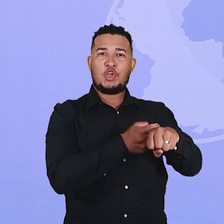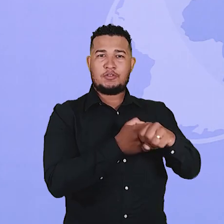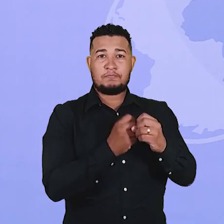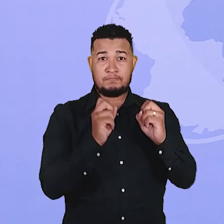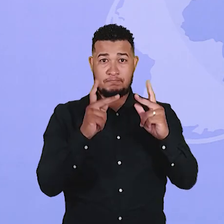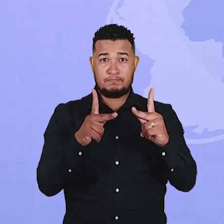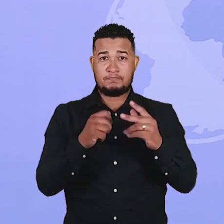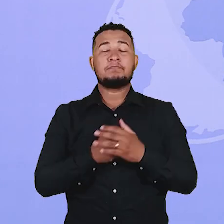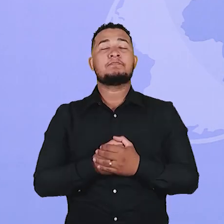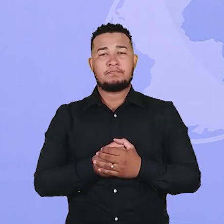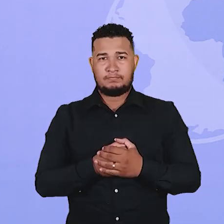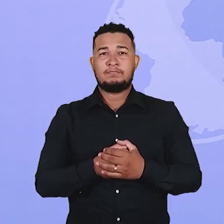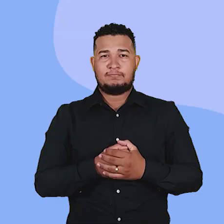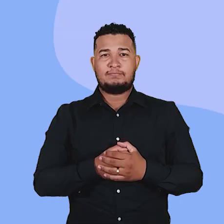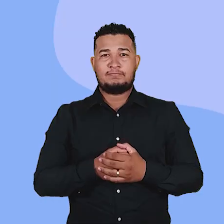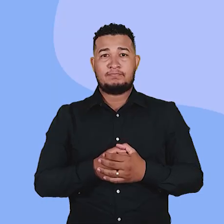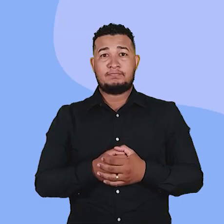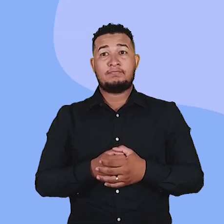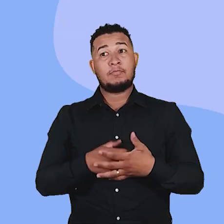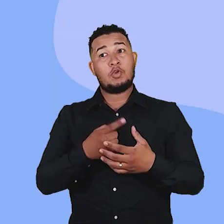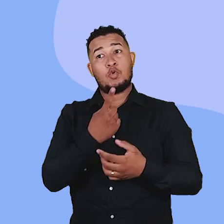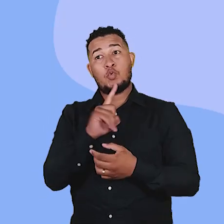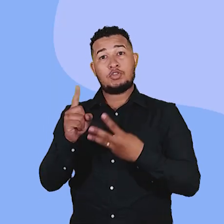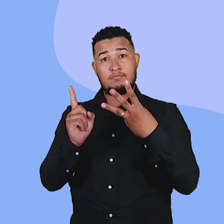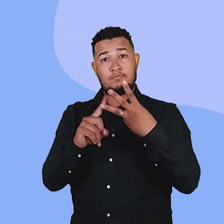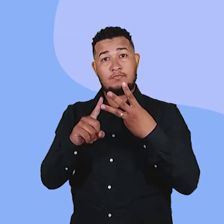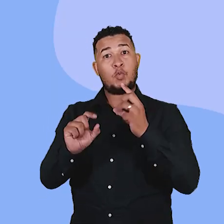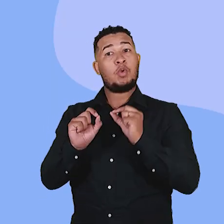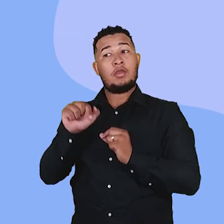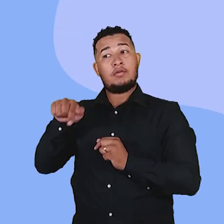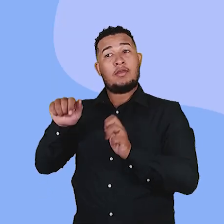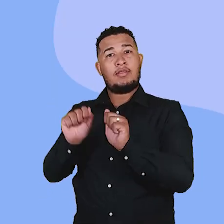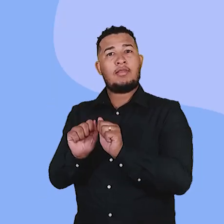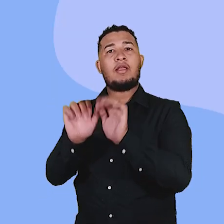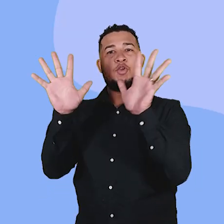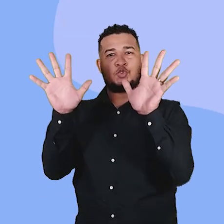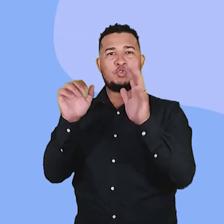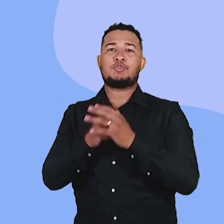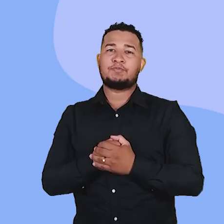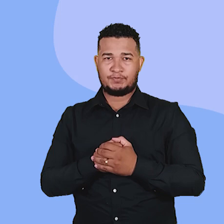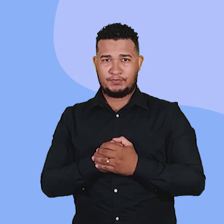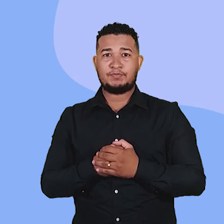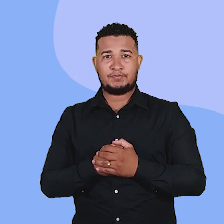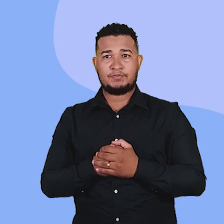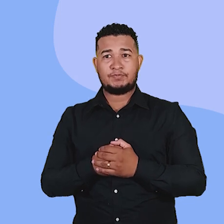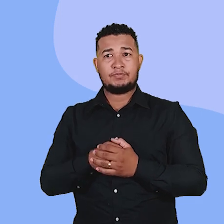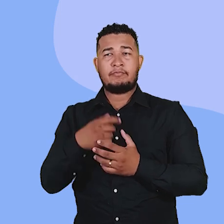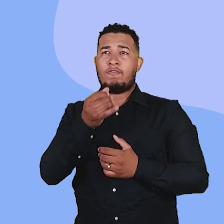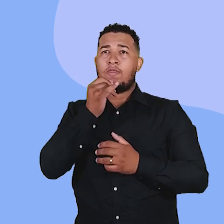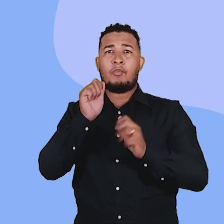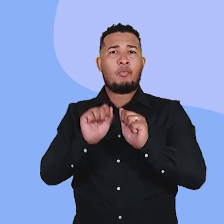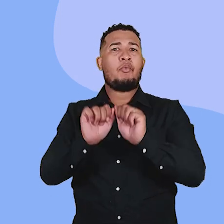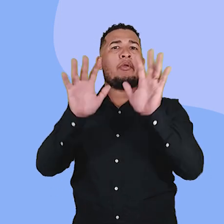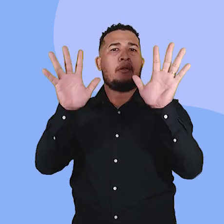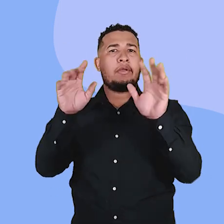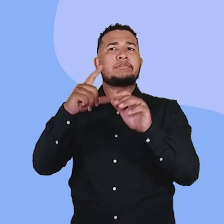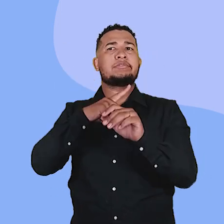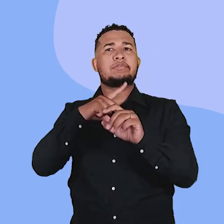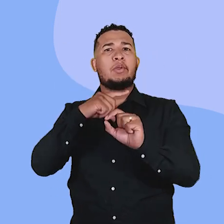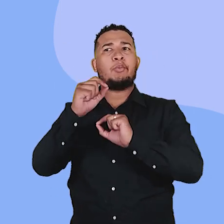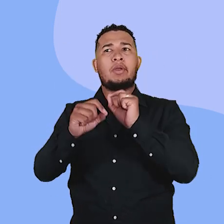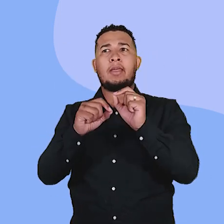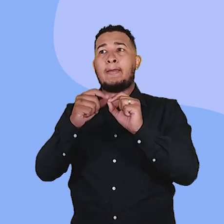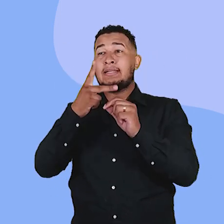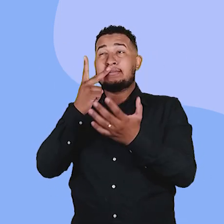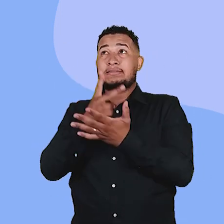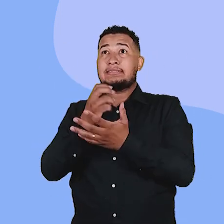sólido. Tranquilo? E o nosso último estado é o estado gasoso. Um gás preenche totalmente